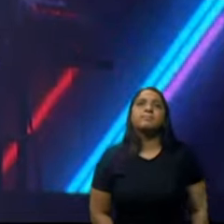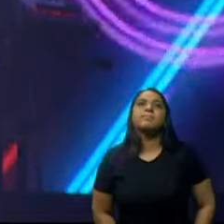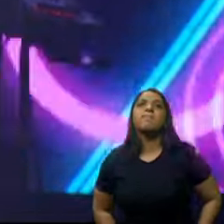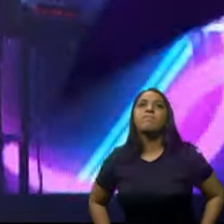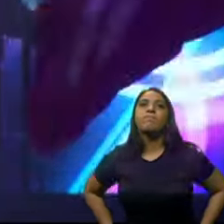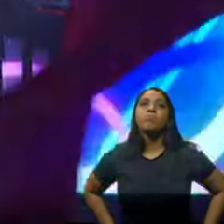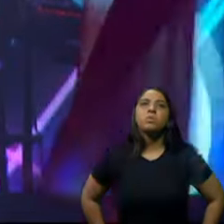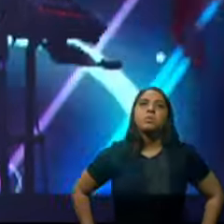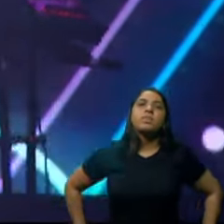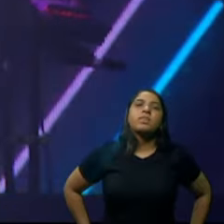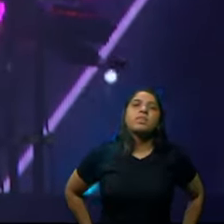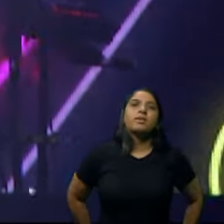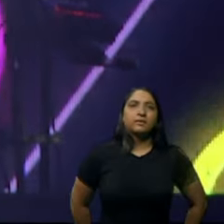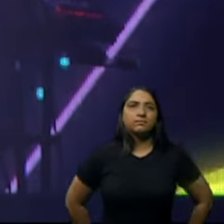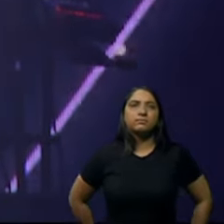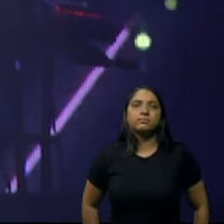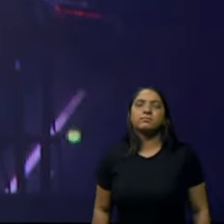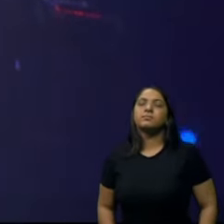e